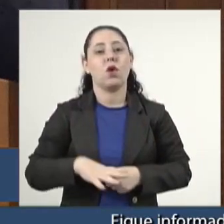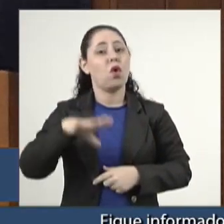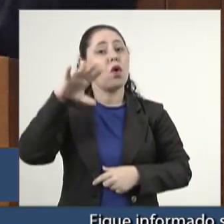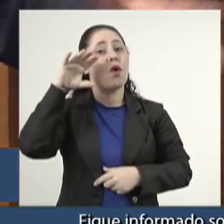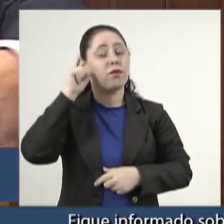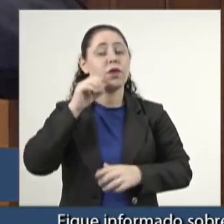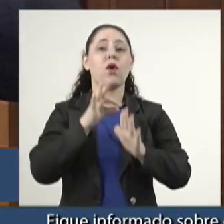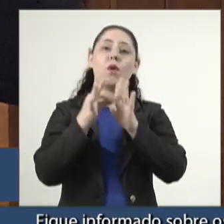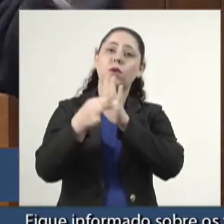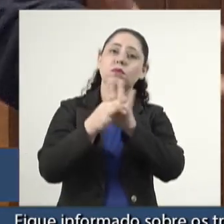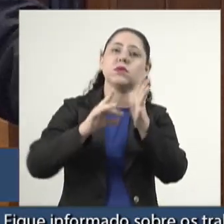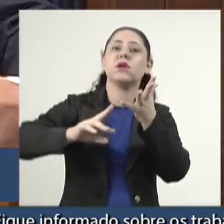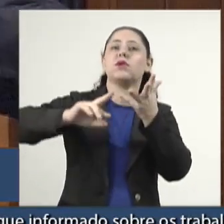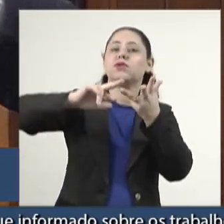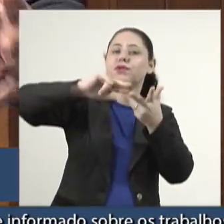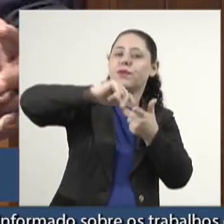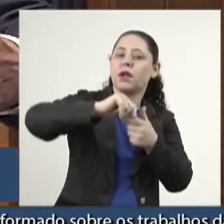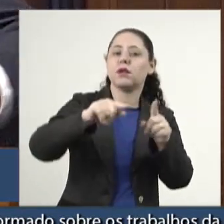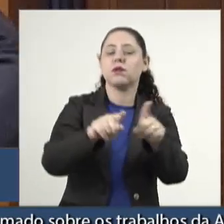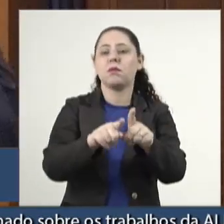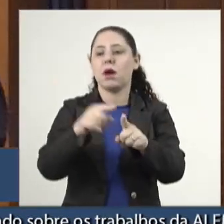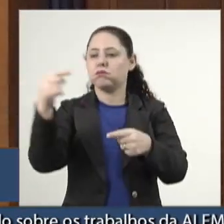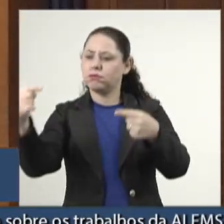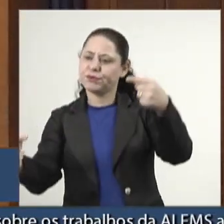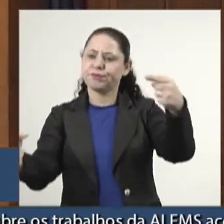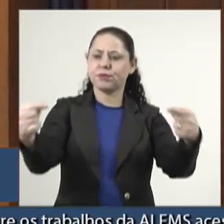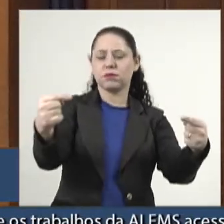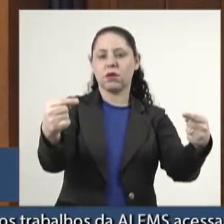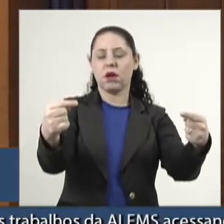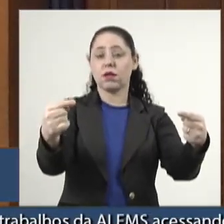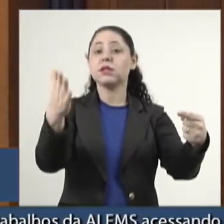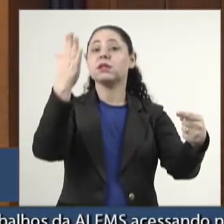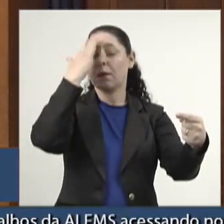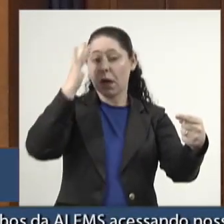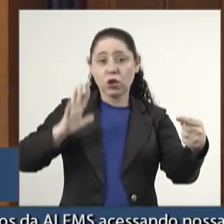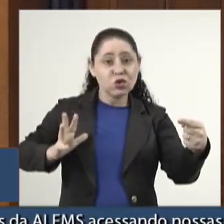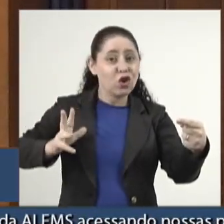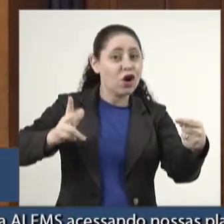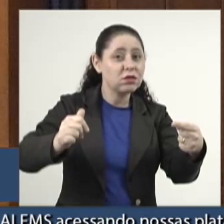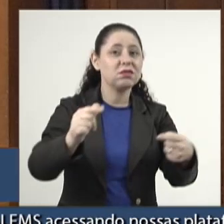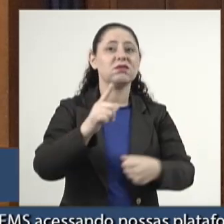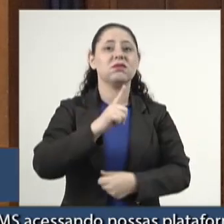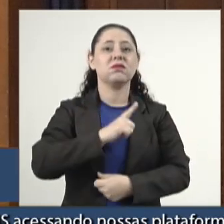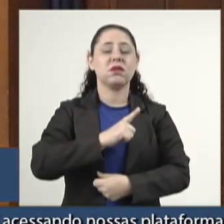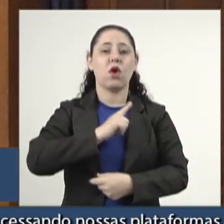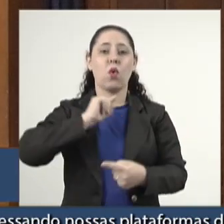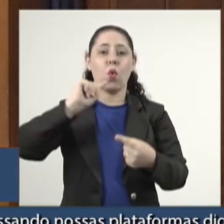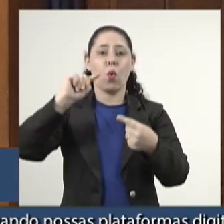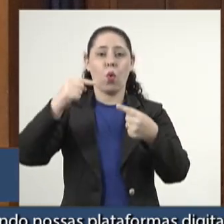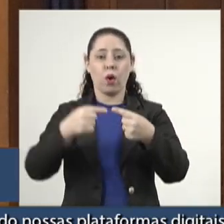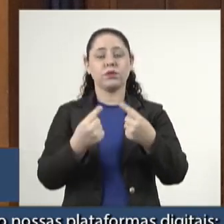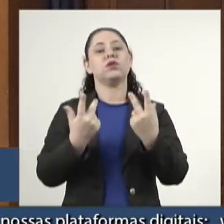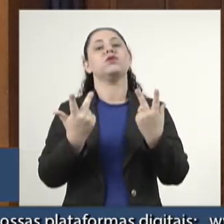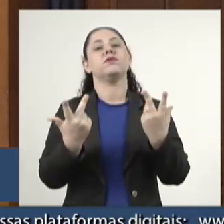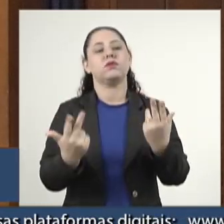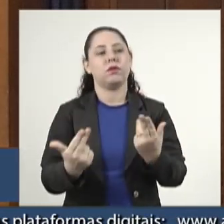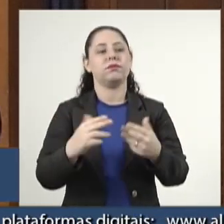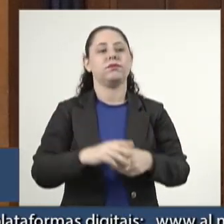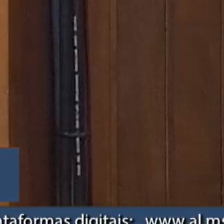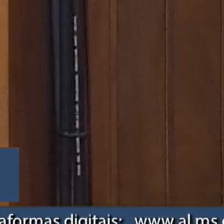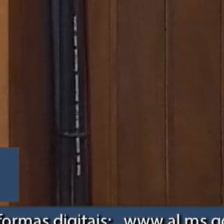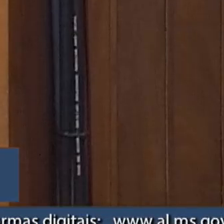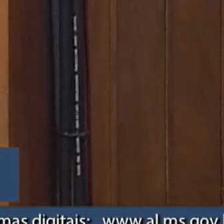ouvir opiniões divergentes, mas nós sabemos que todos aqui têm o mesmo objetivo, né? Que